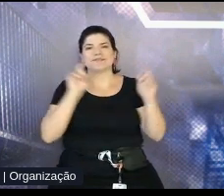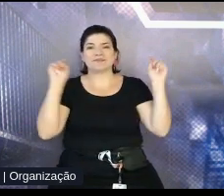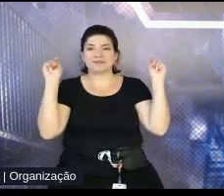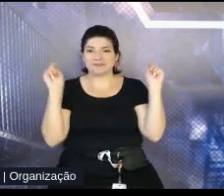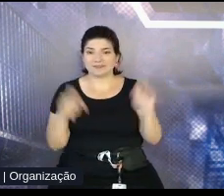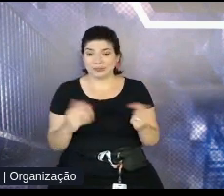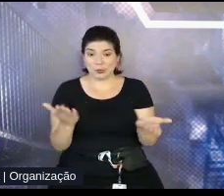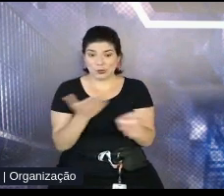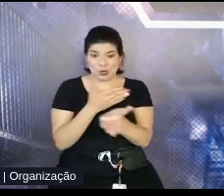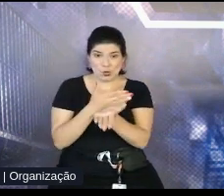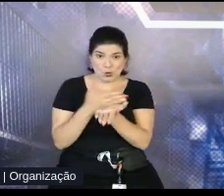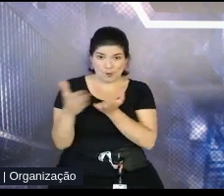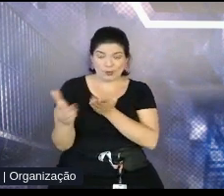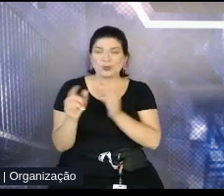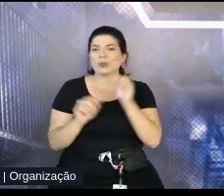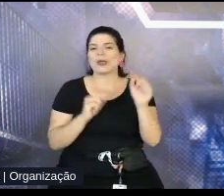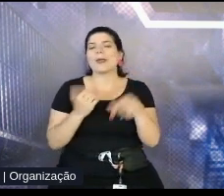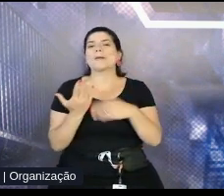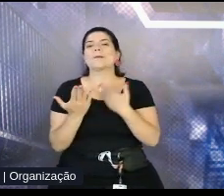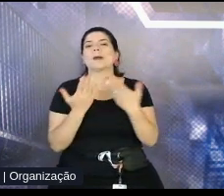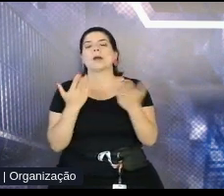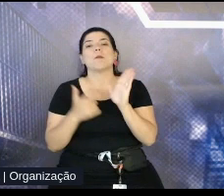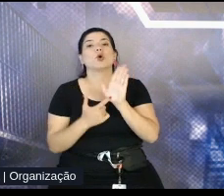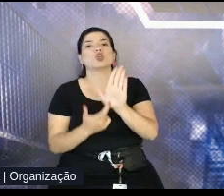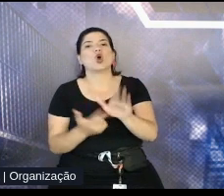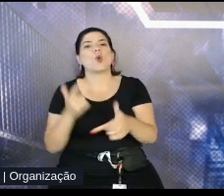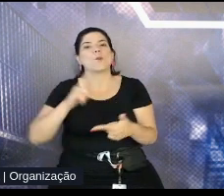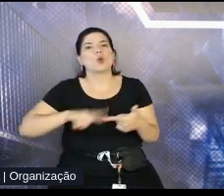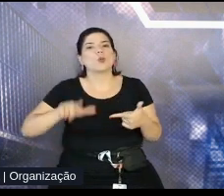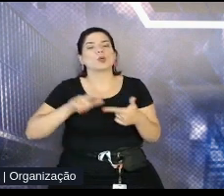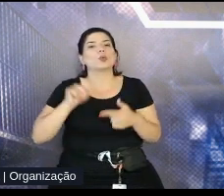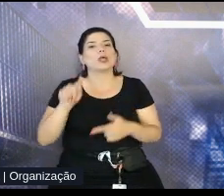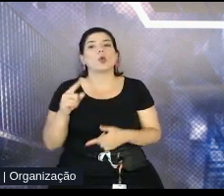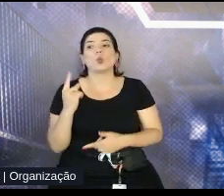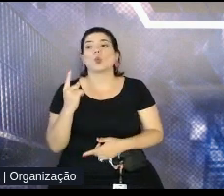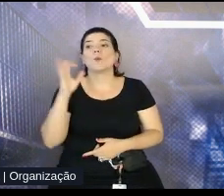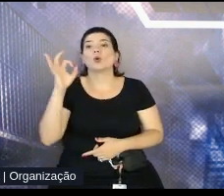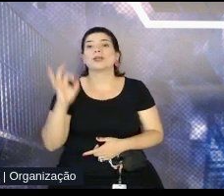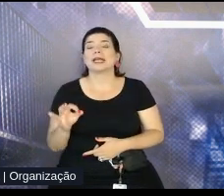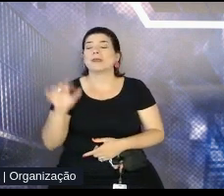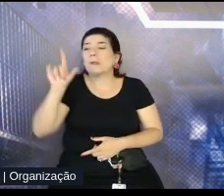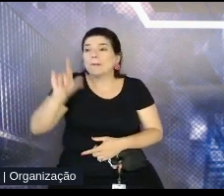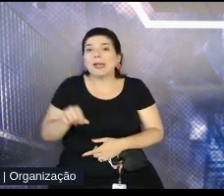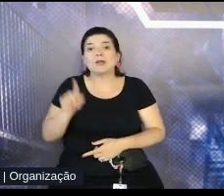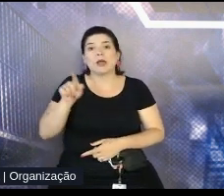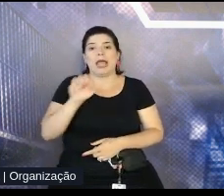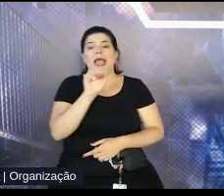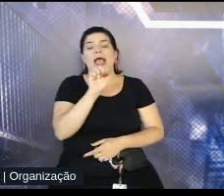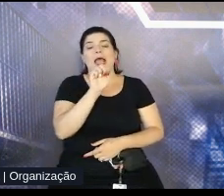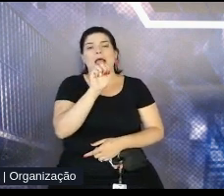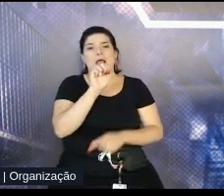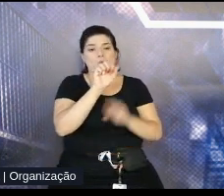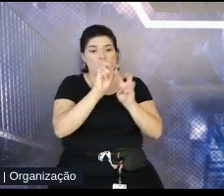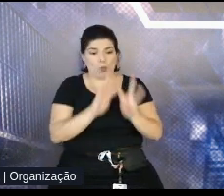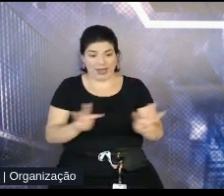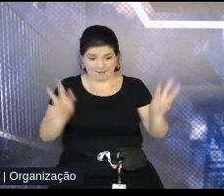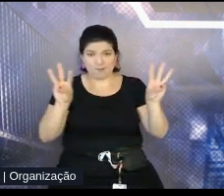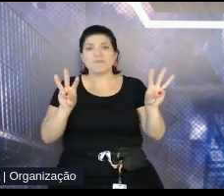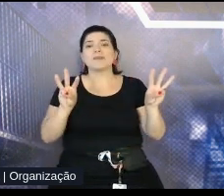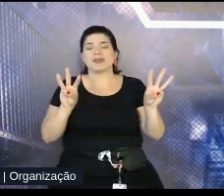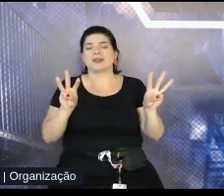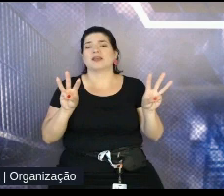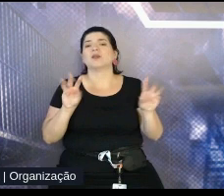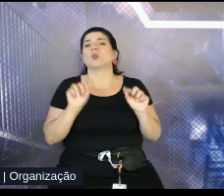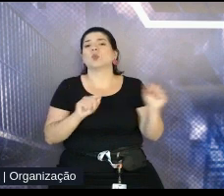hoje mostrando aquela super problemática de que menos de 1% das aplicações web não